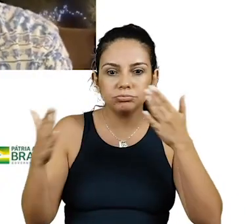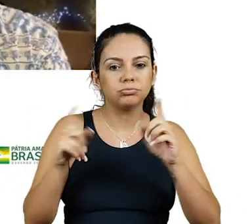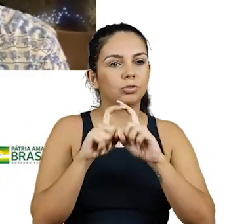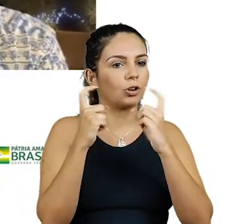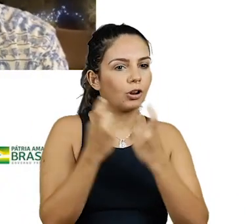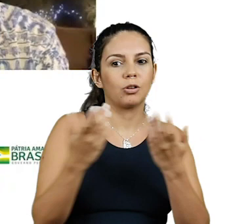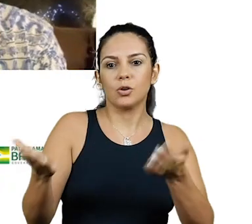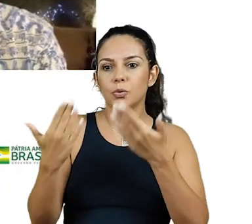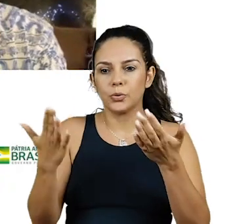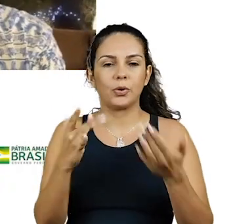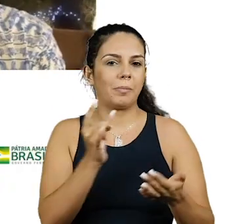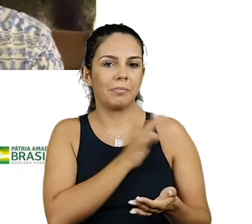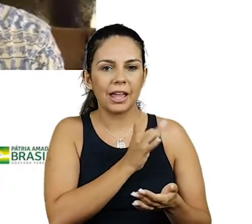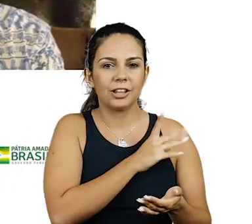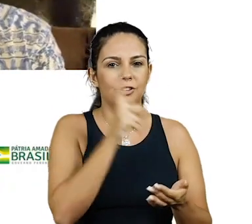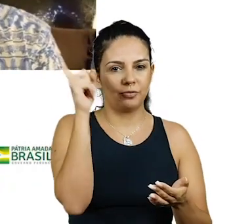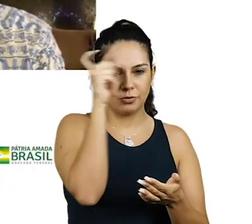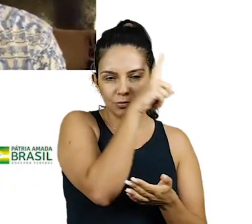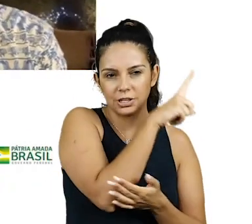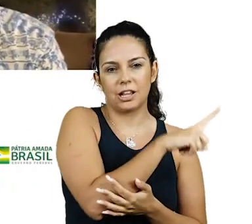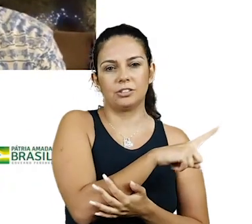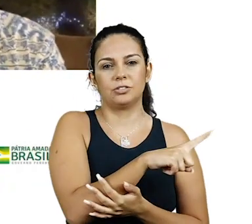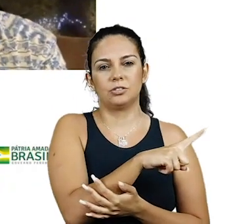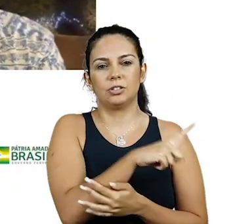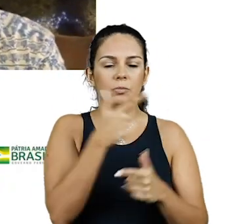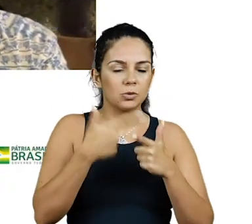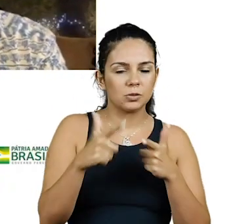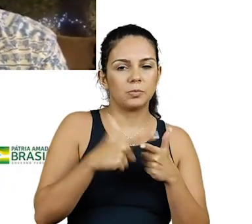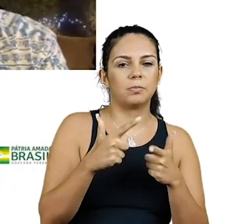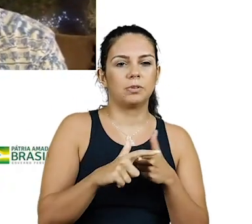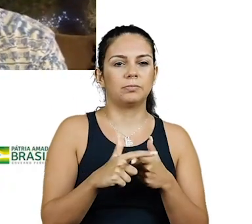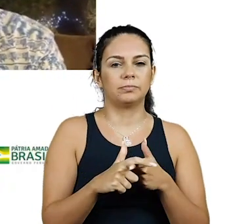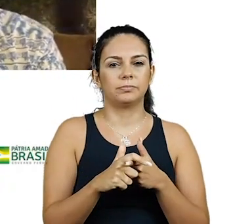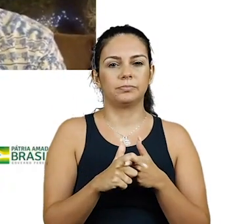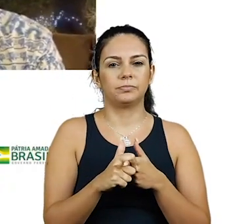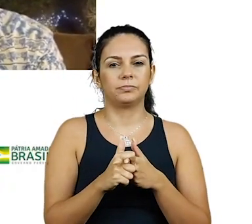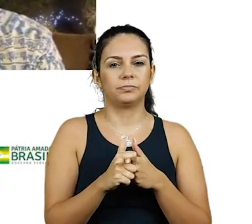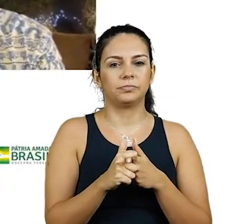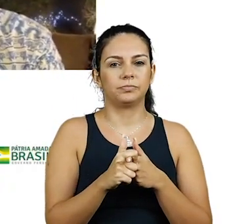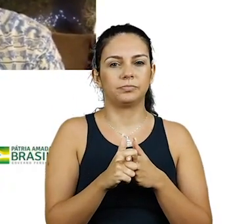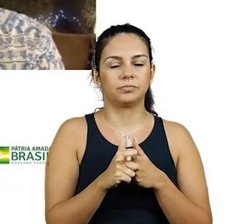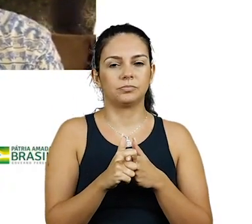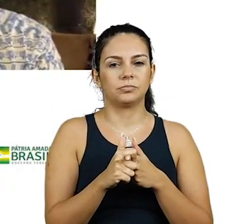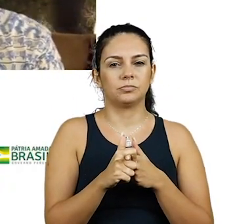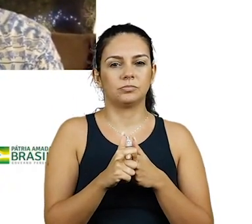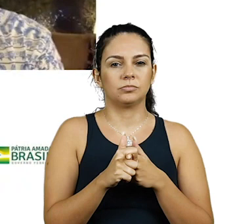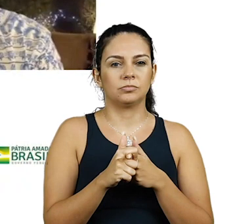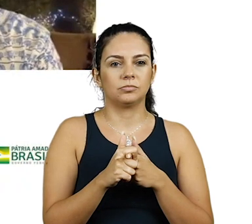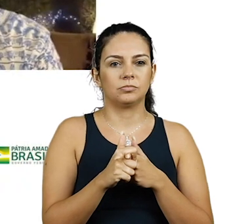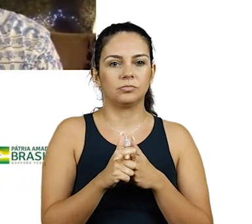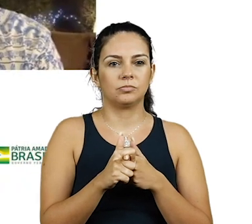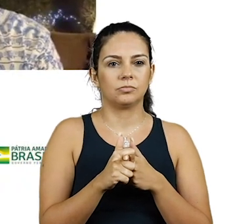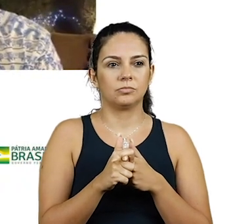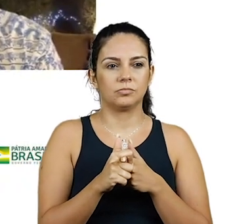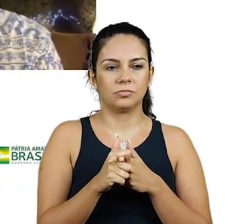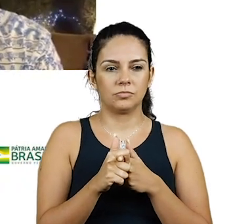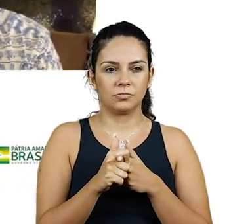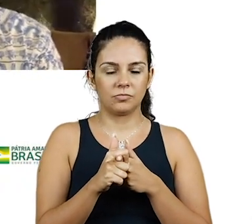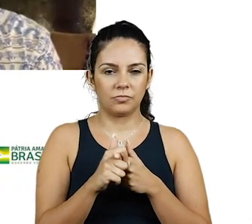Certamente. O pânico, o medo, a dificuldade, os problemas e até certas patologias que estão